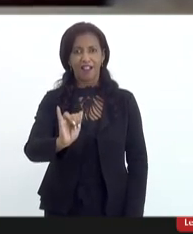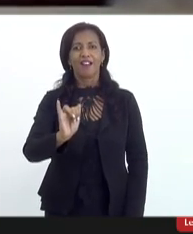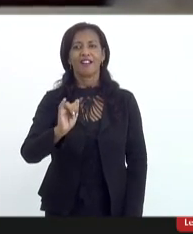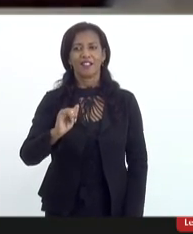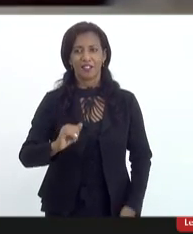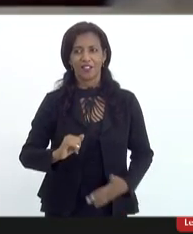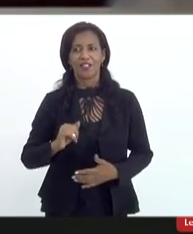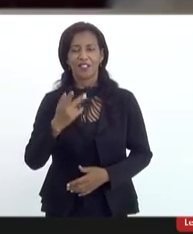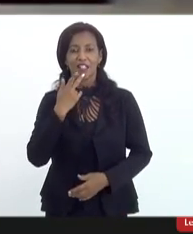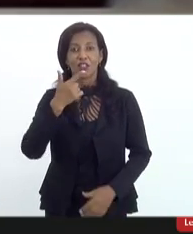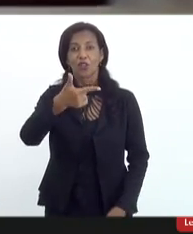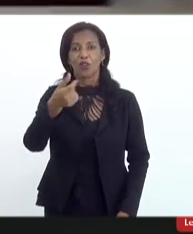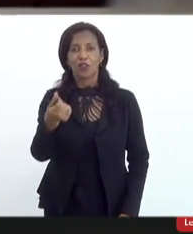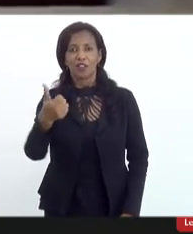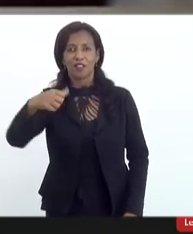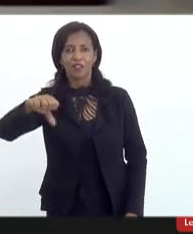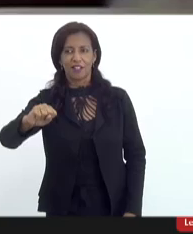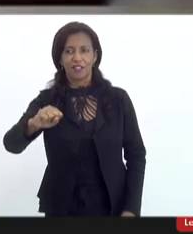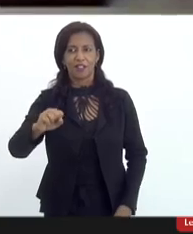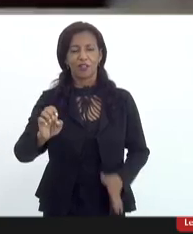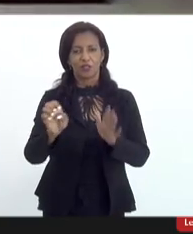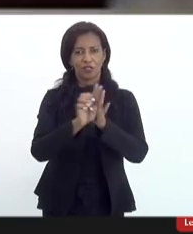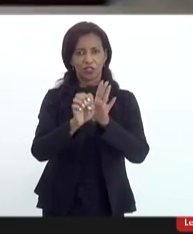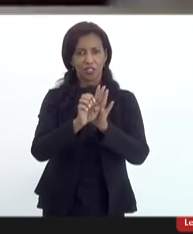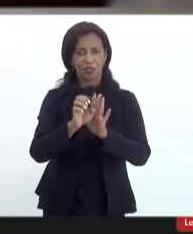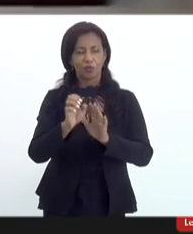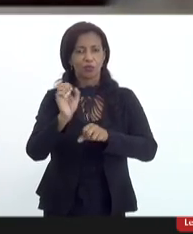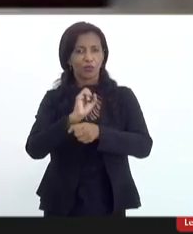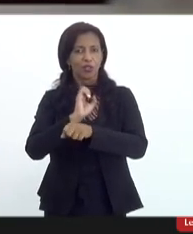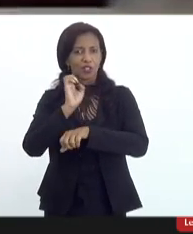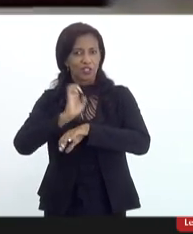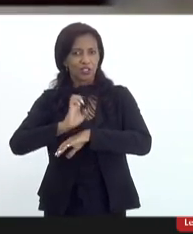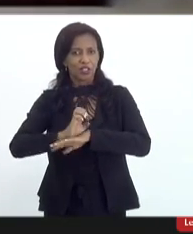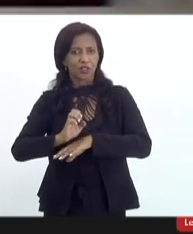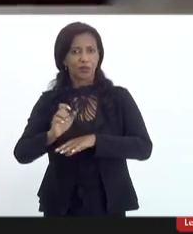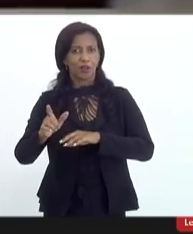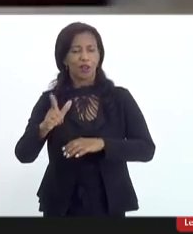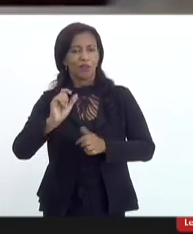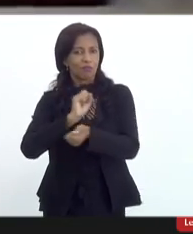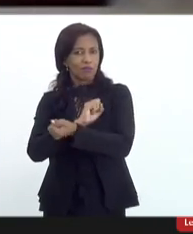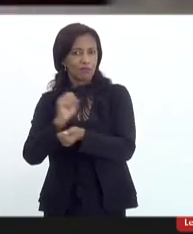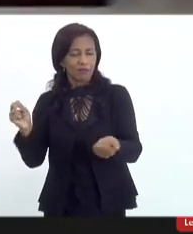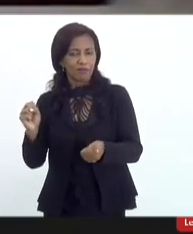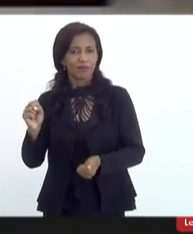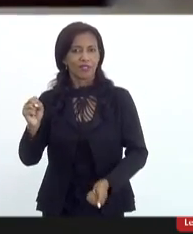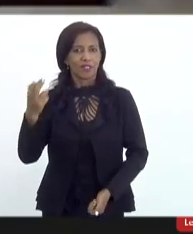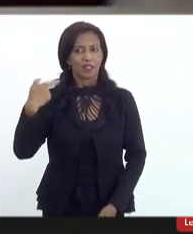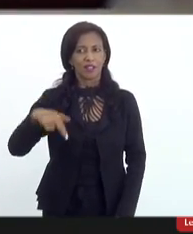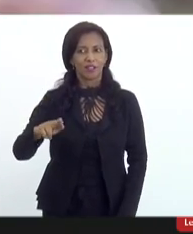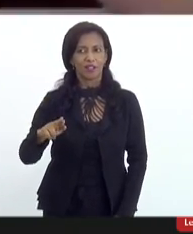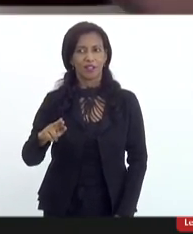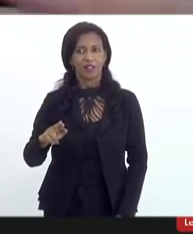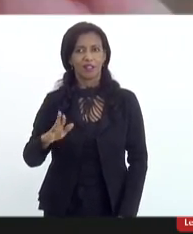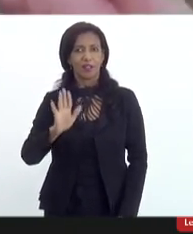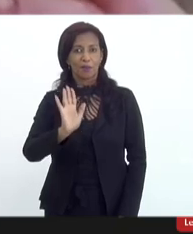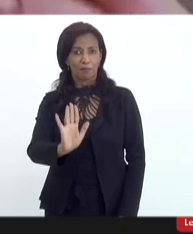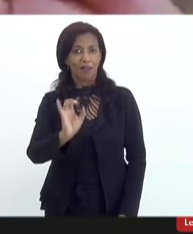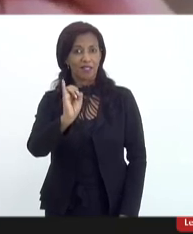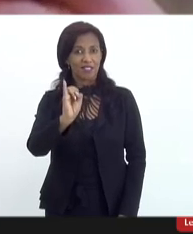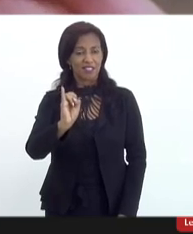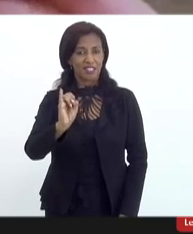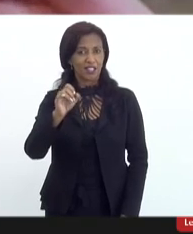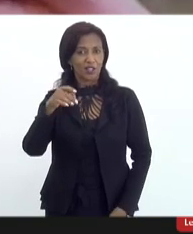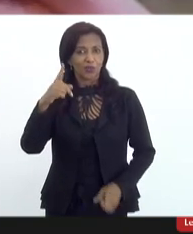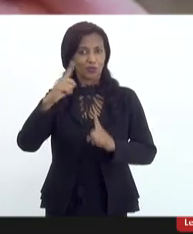8.113, de 2018, o Estatuto Estadual da Liberdade Religiosa. Mas, se o tipo